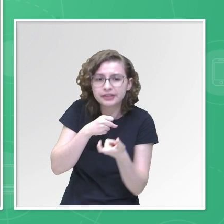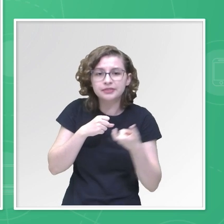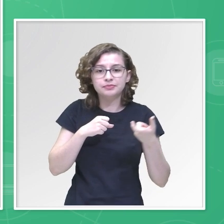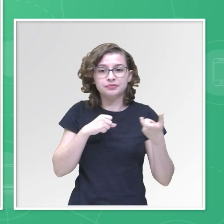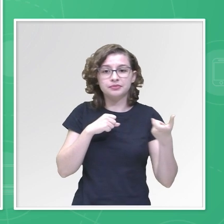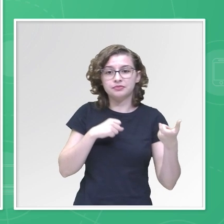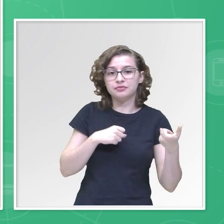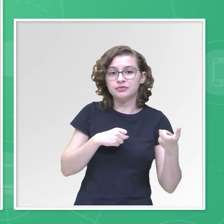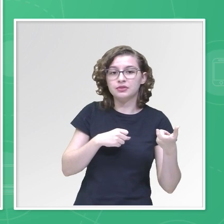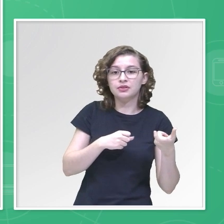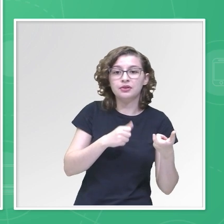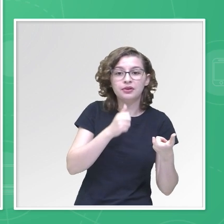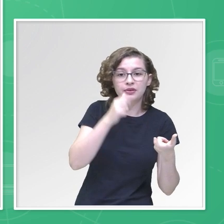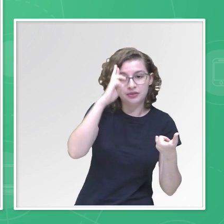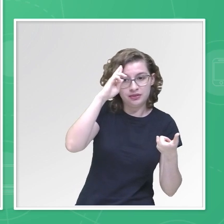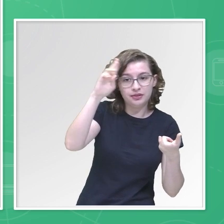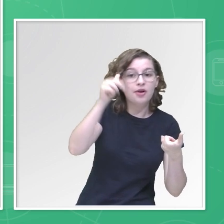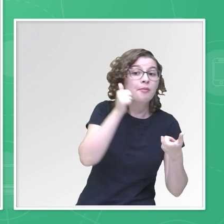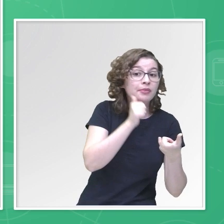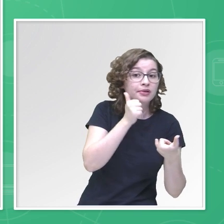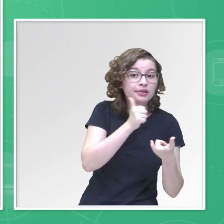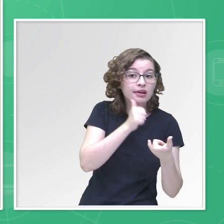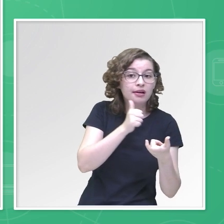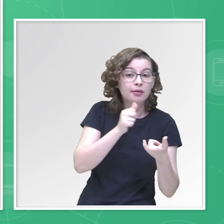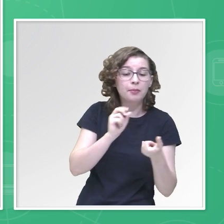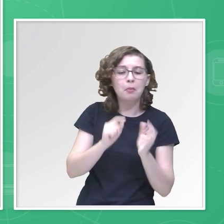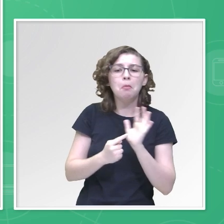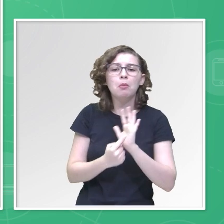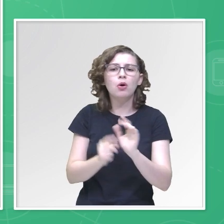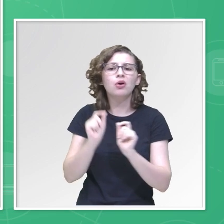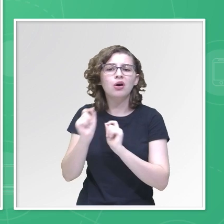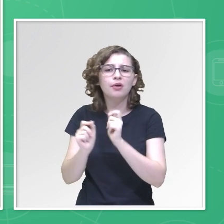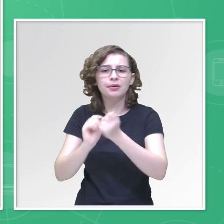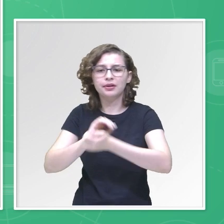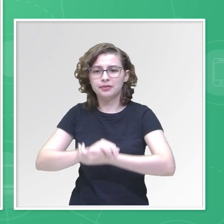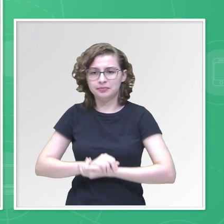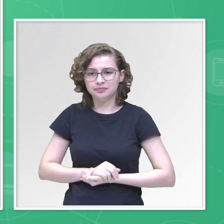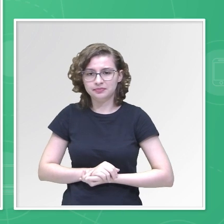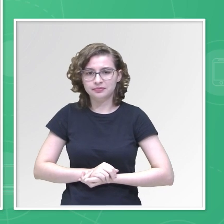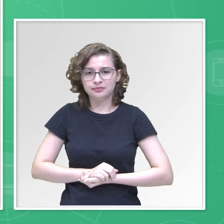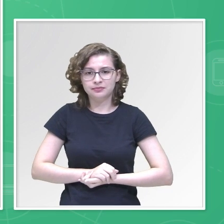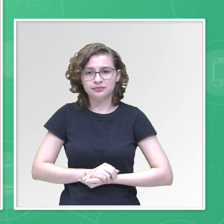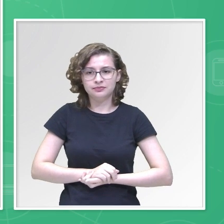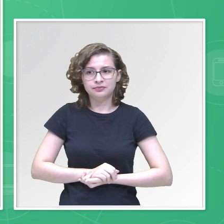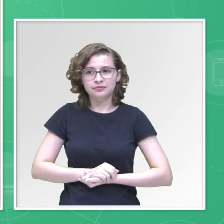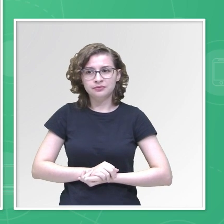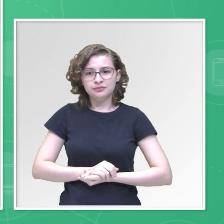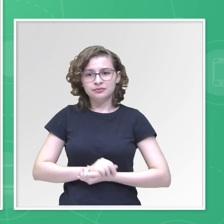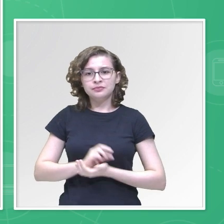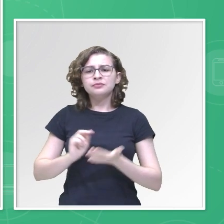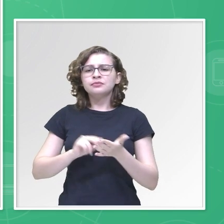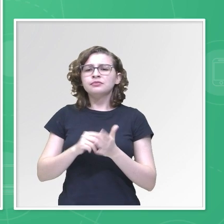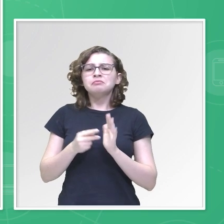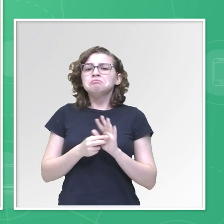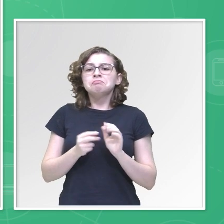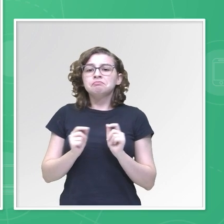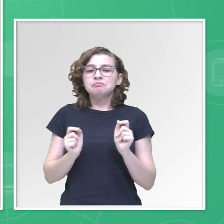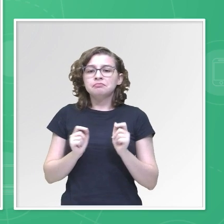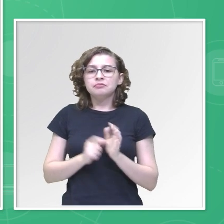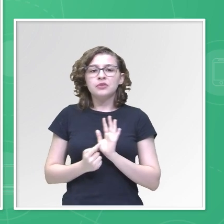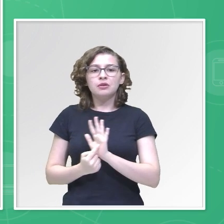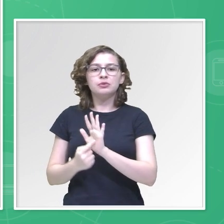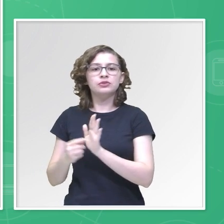que revelam essas palavras utilizadas pelo narrador em Gente o que que é vamos lá então para nossa